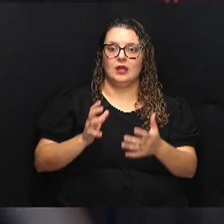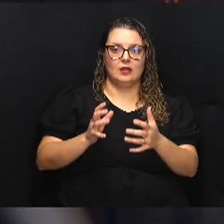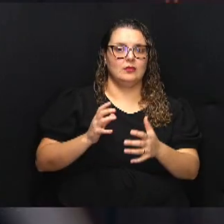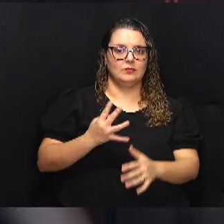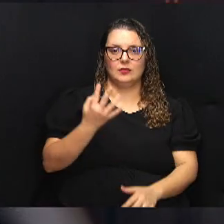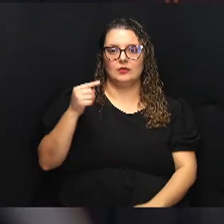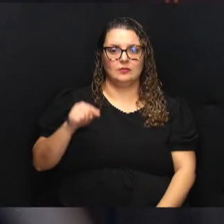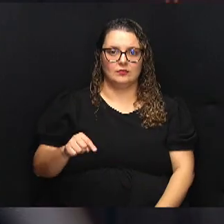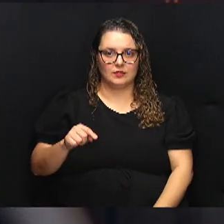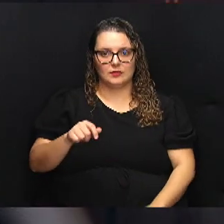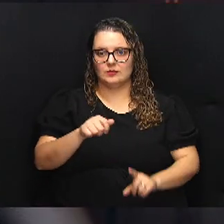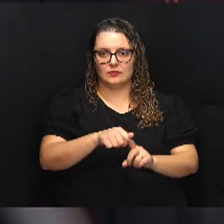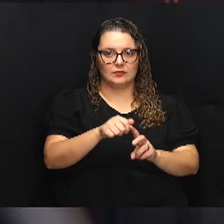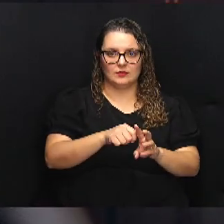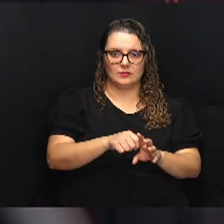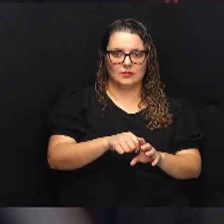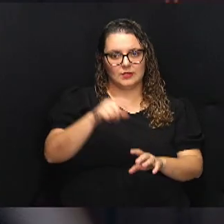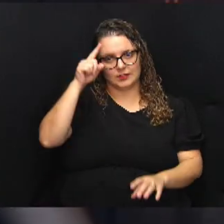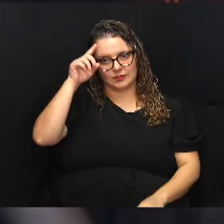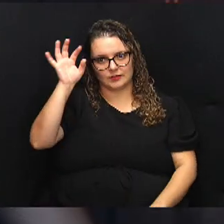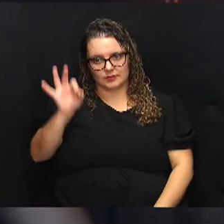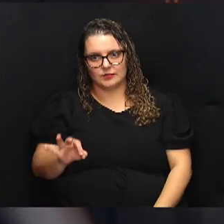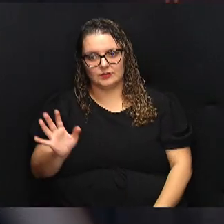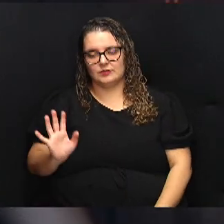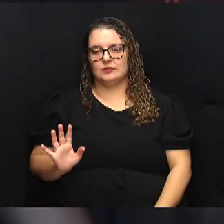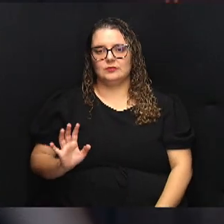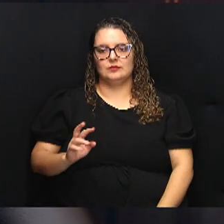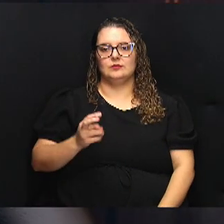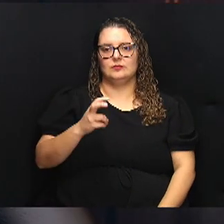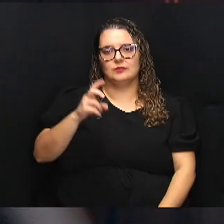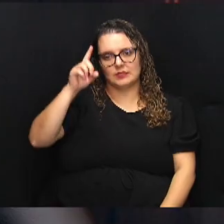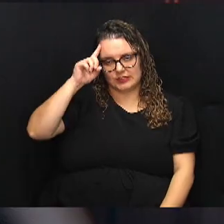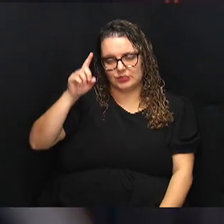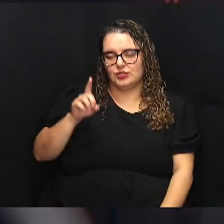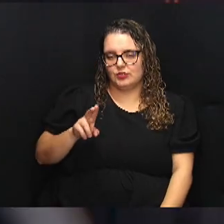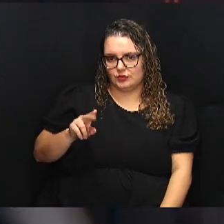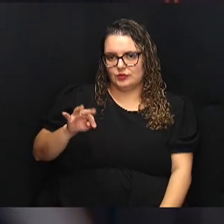4 mil todo mês caindo no quinto dia útil.